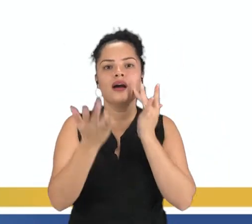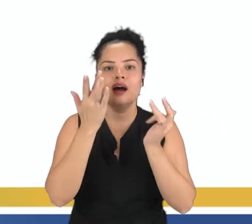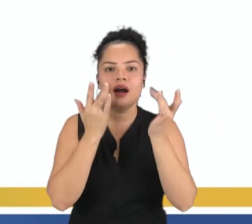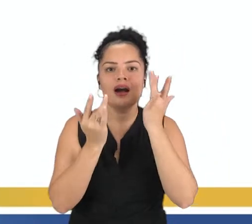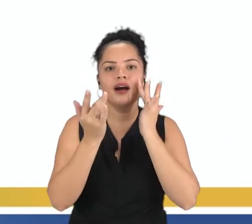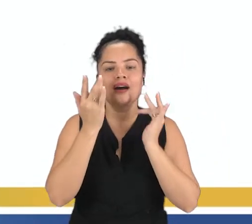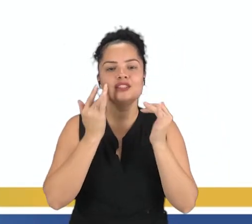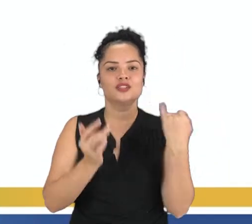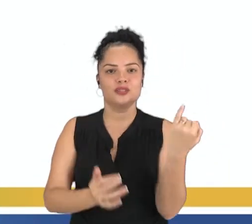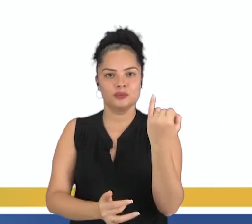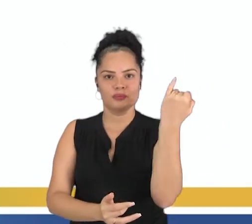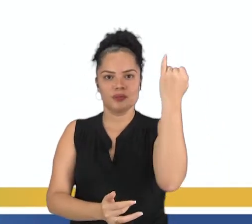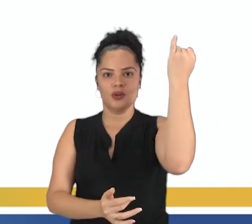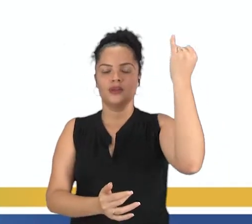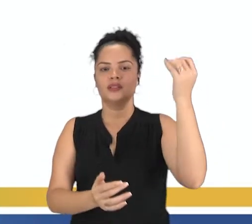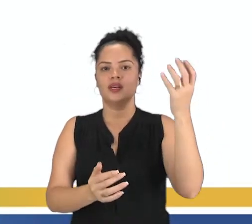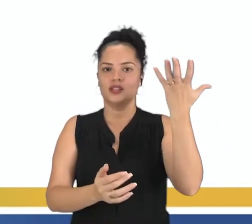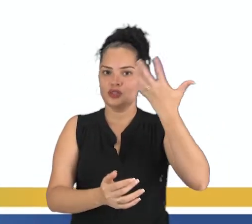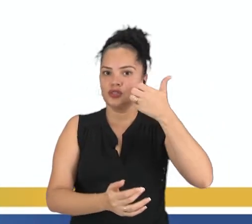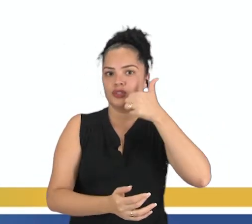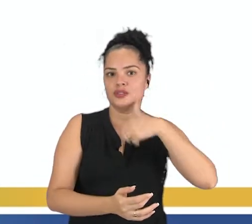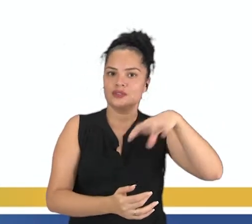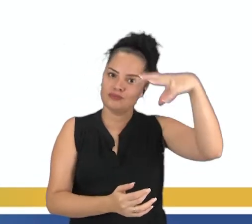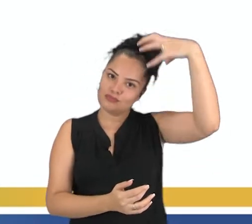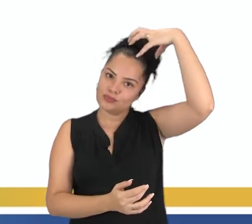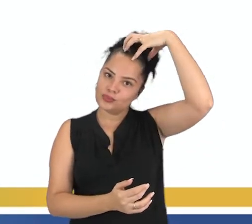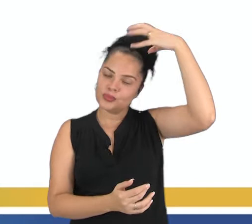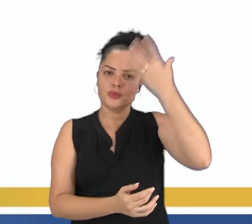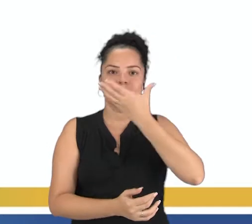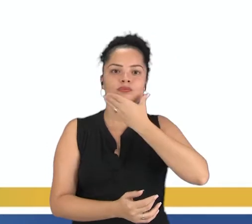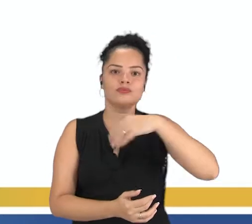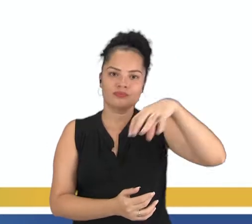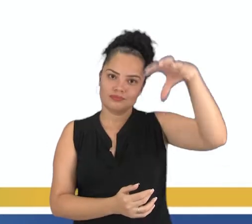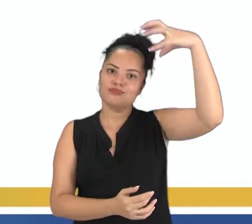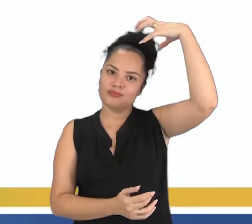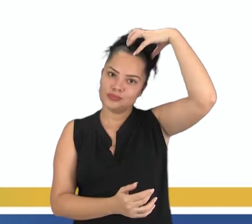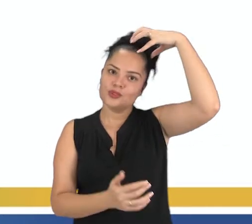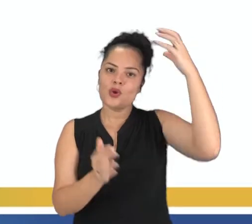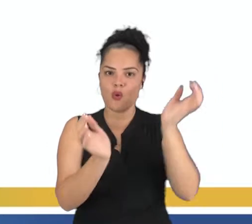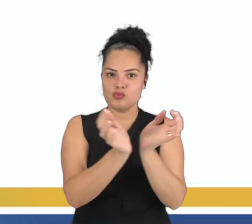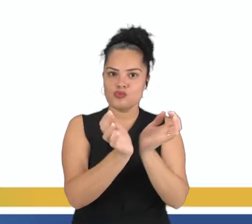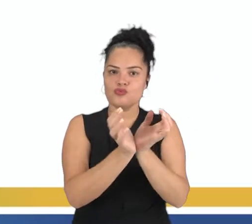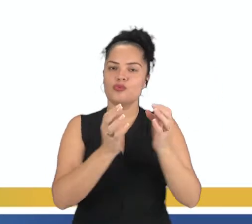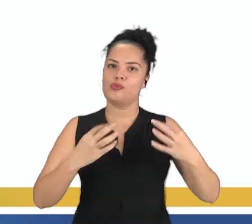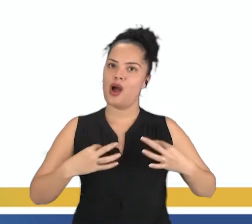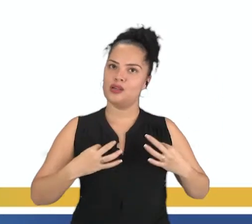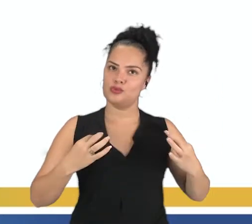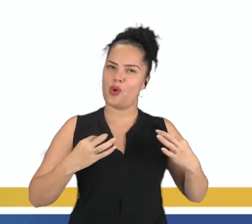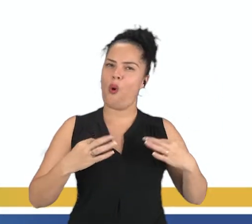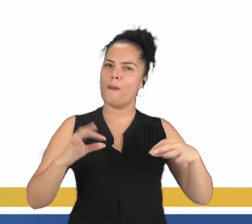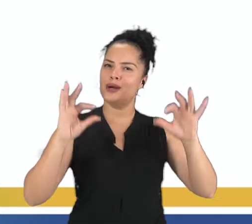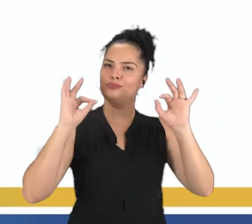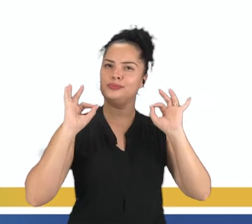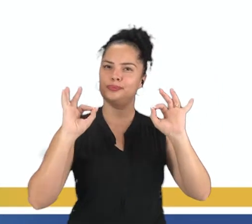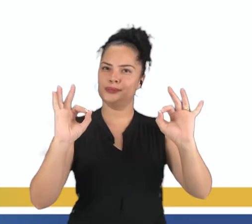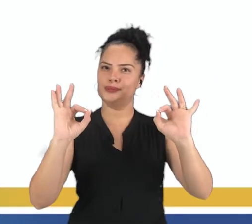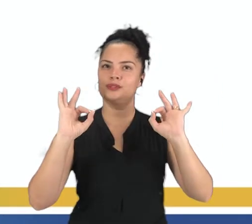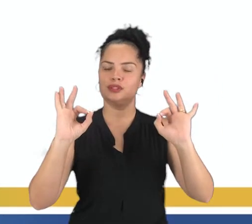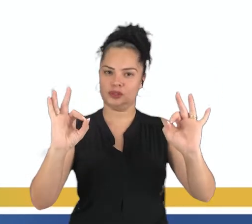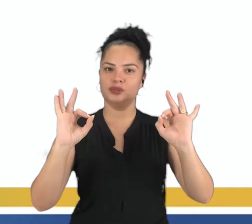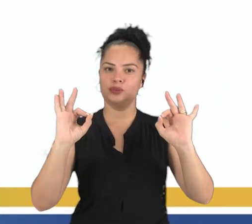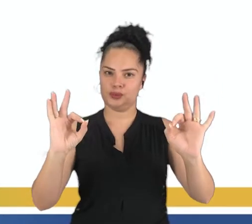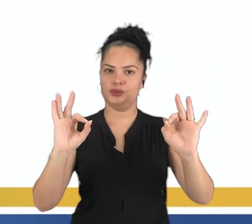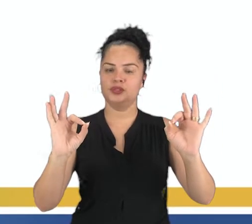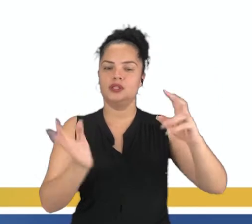de ser praticada na corte. Observe nessa imagem que eu mostro as roupas, a elegância, né,